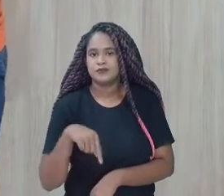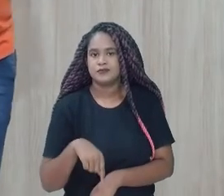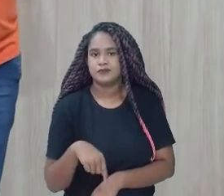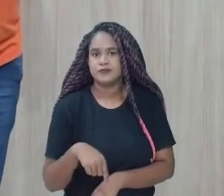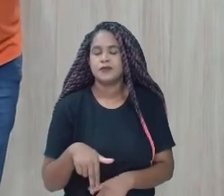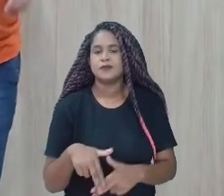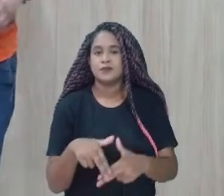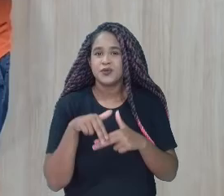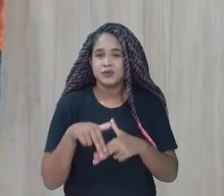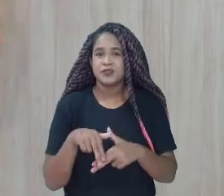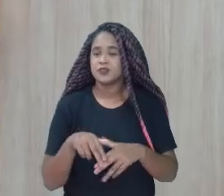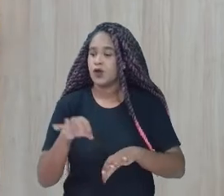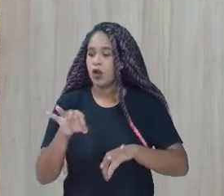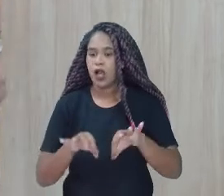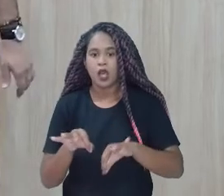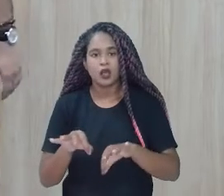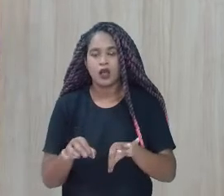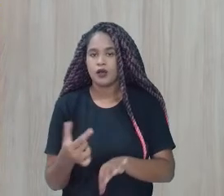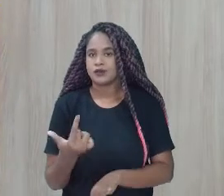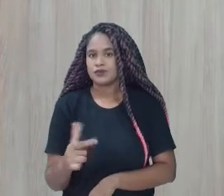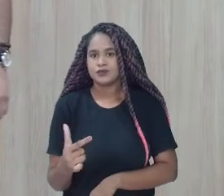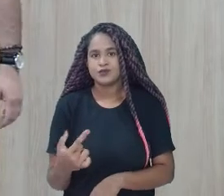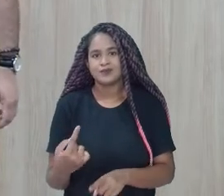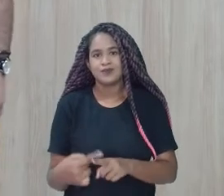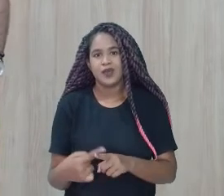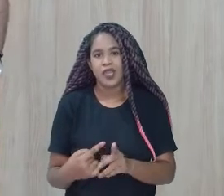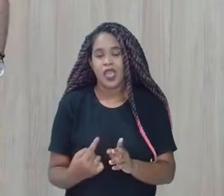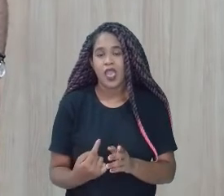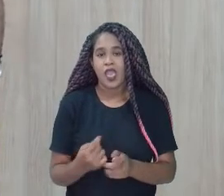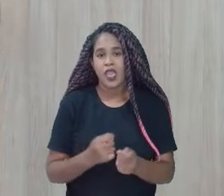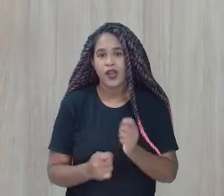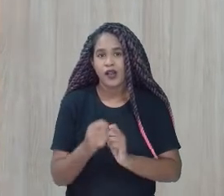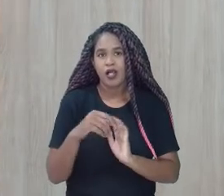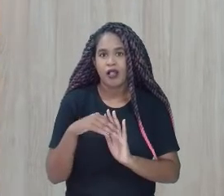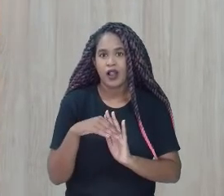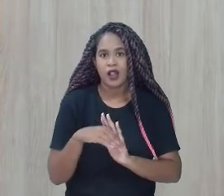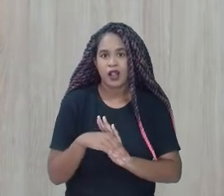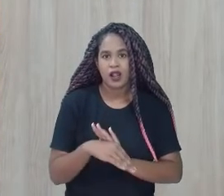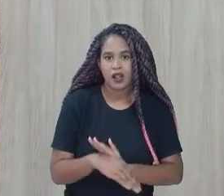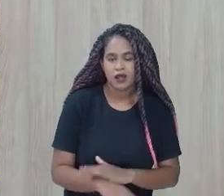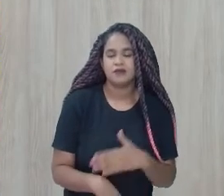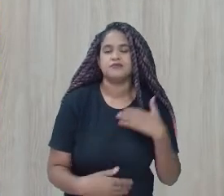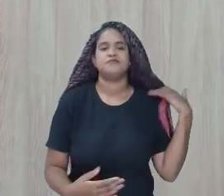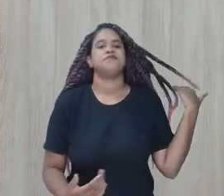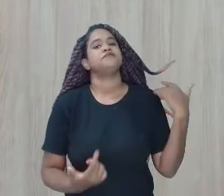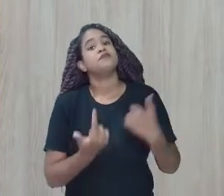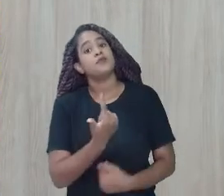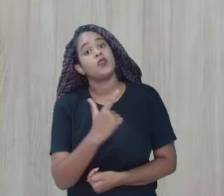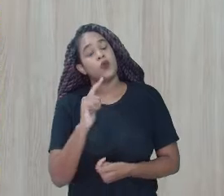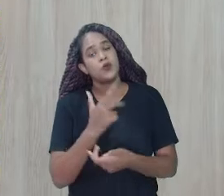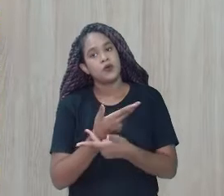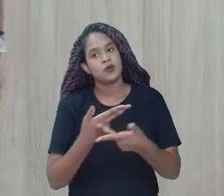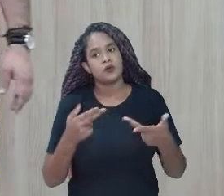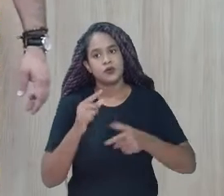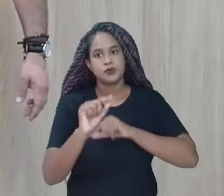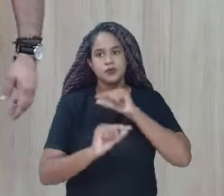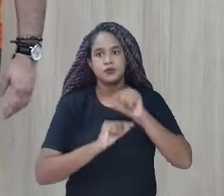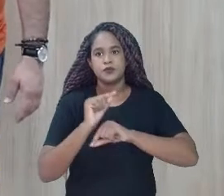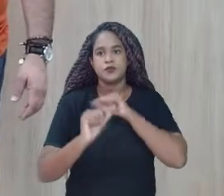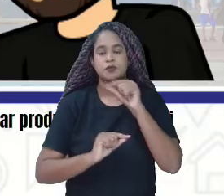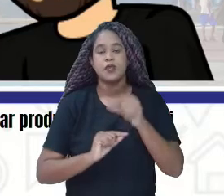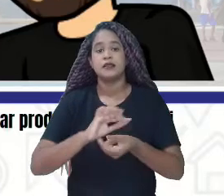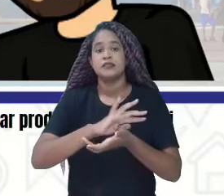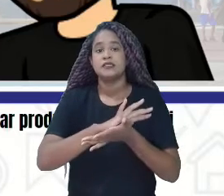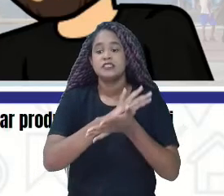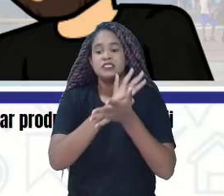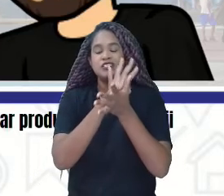território. Isso vai desorganizar a economia nesses espaços. Né? Então, outra coisa, né, a destruição dos